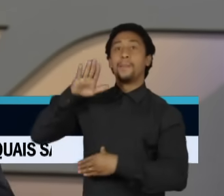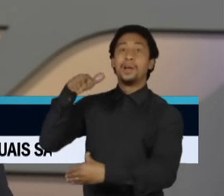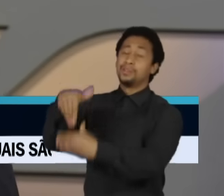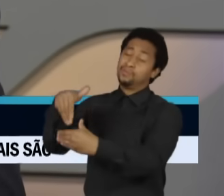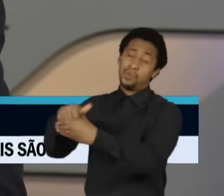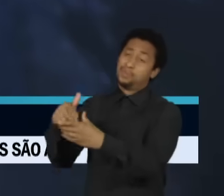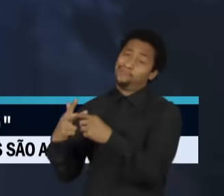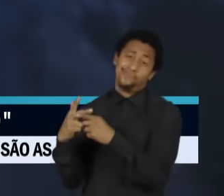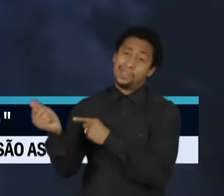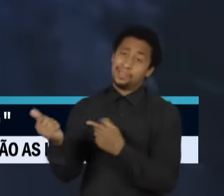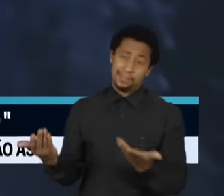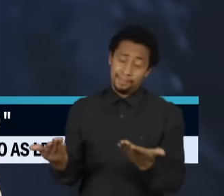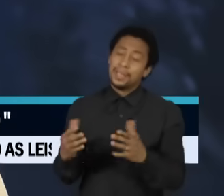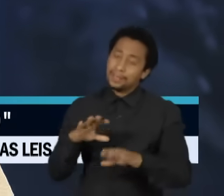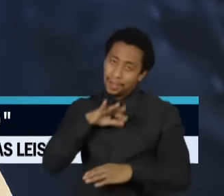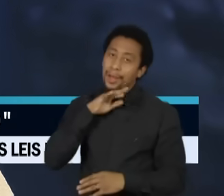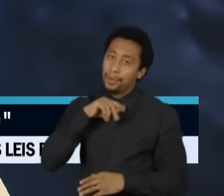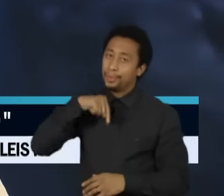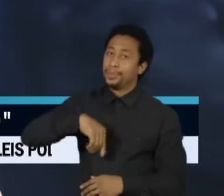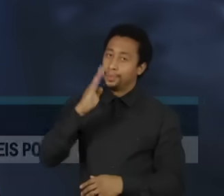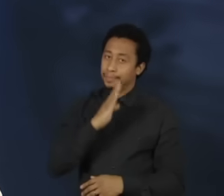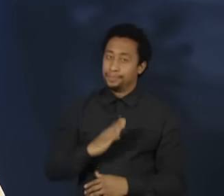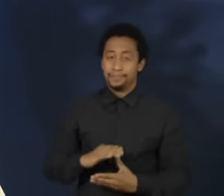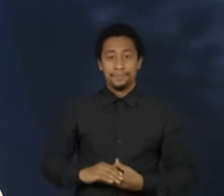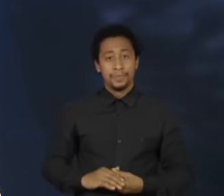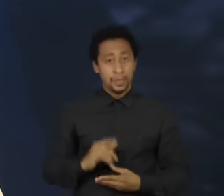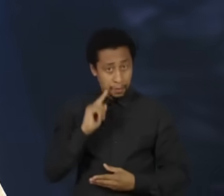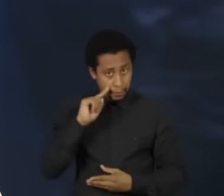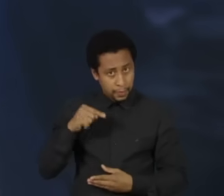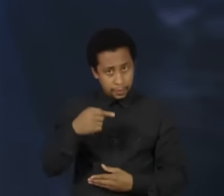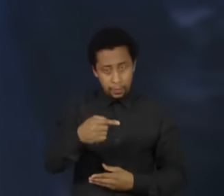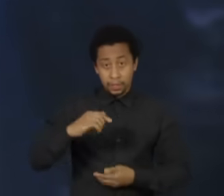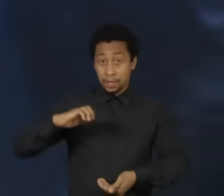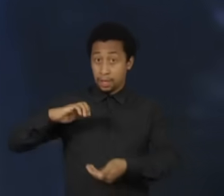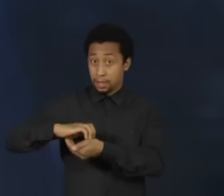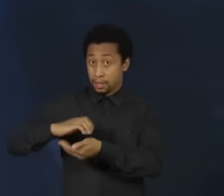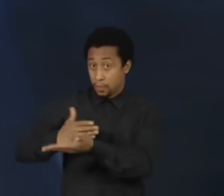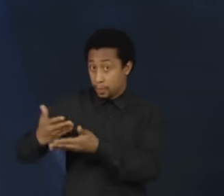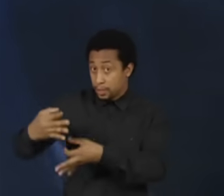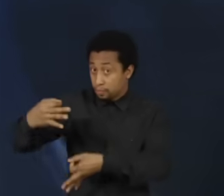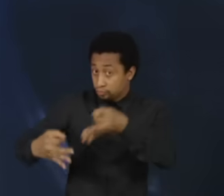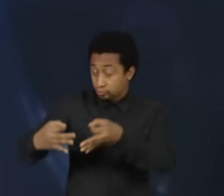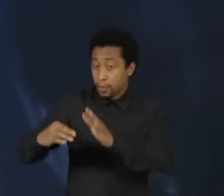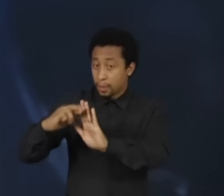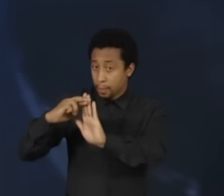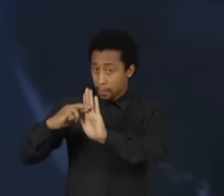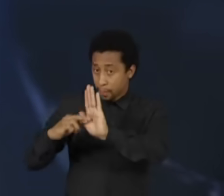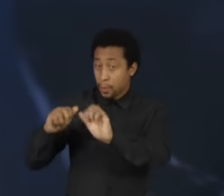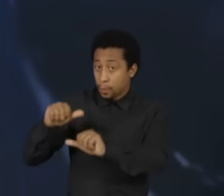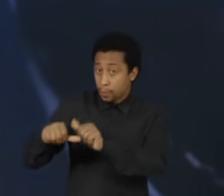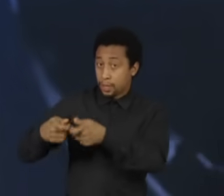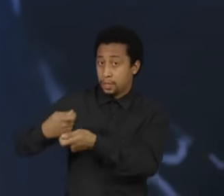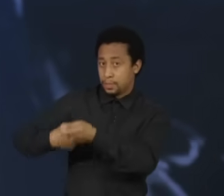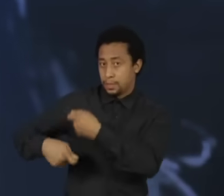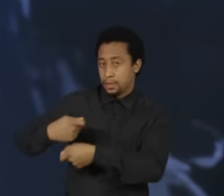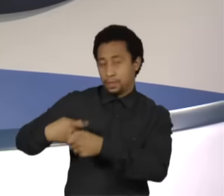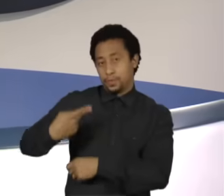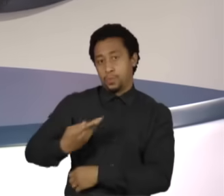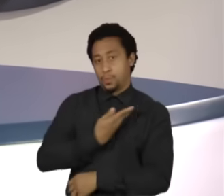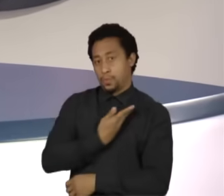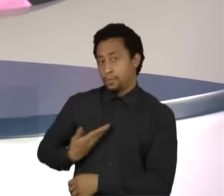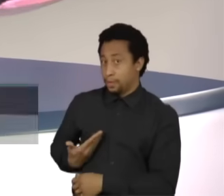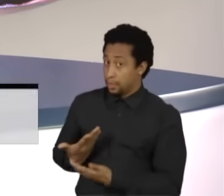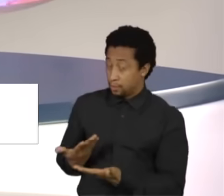né? Veja em instantes, STF inicia julgamento sobre mudanças na lei de improbidade administrativa